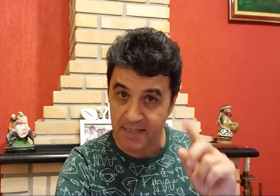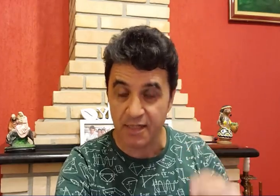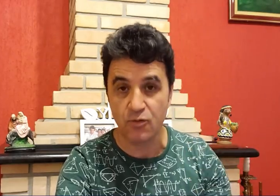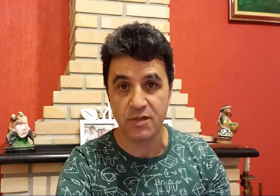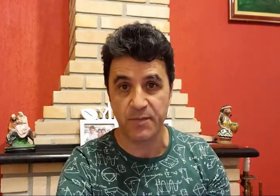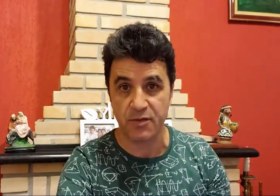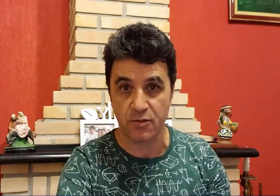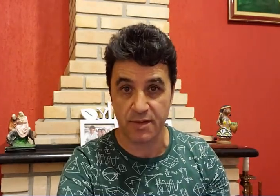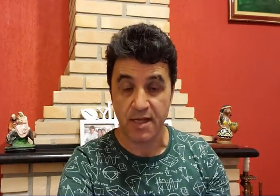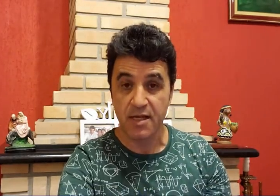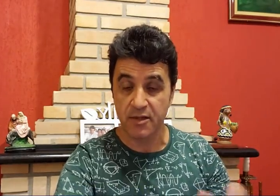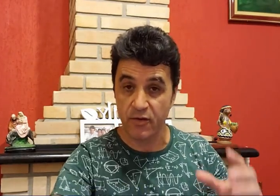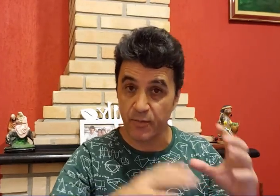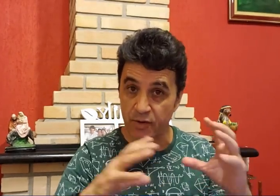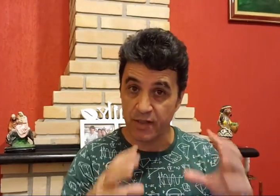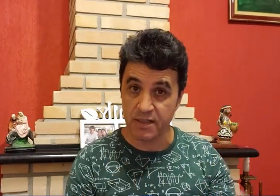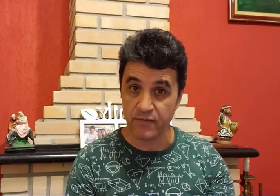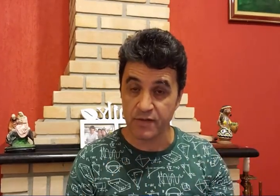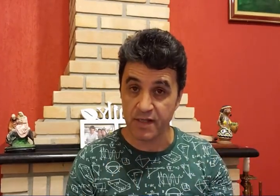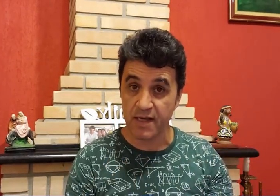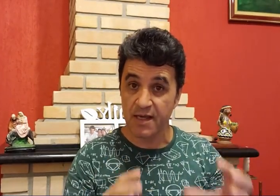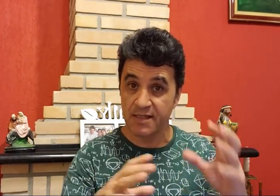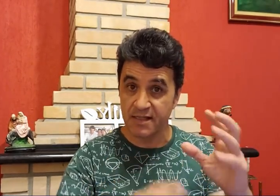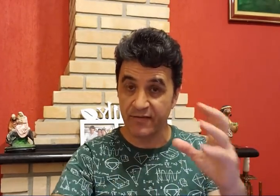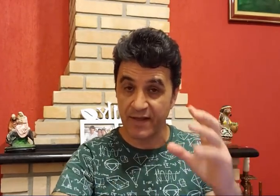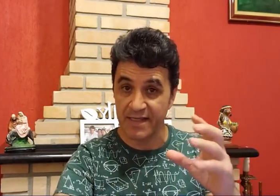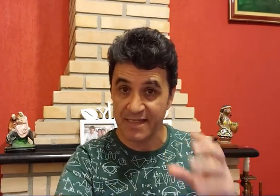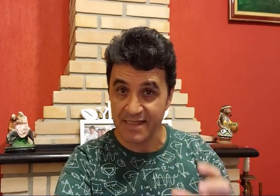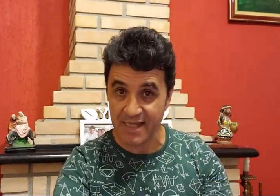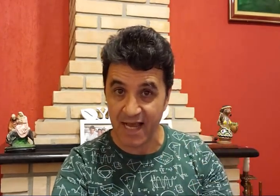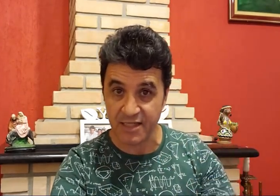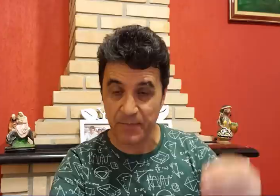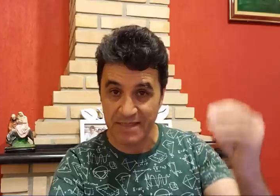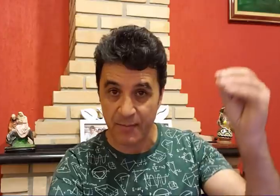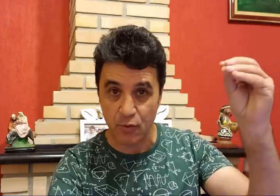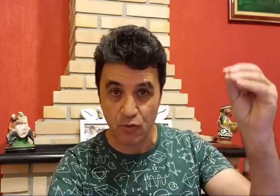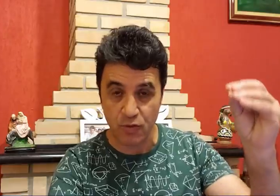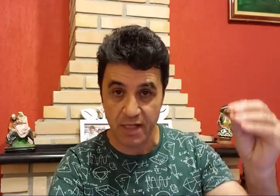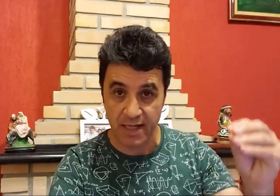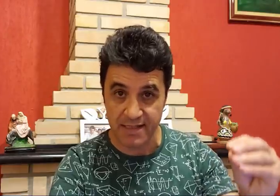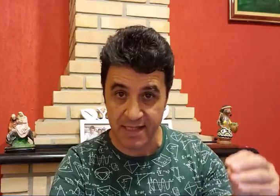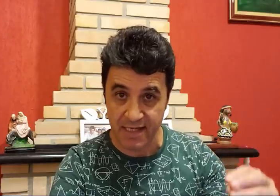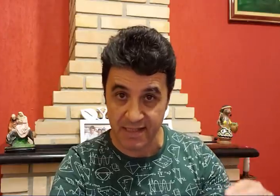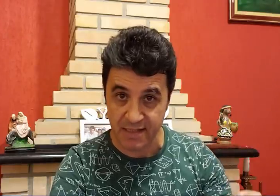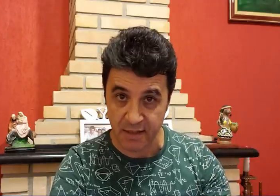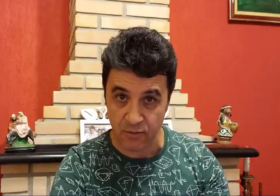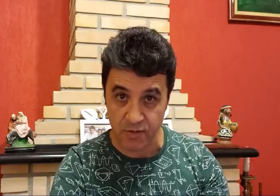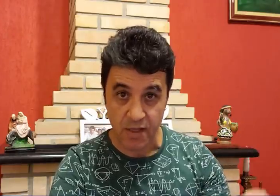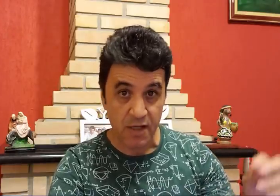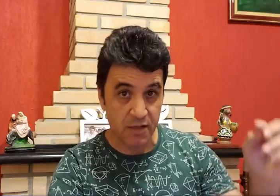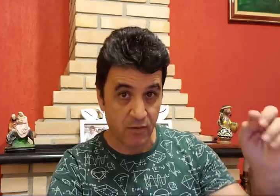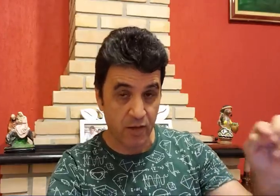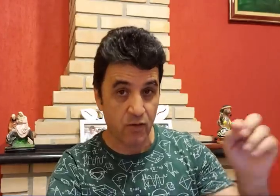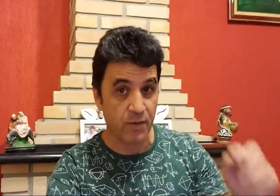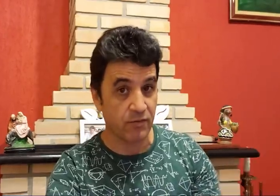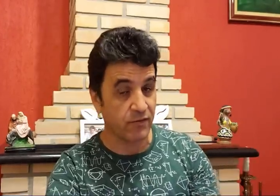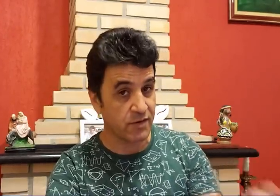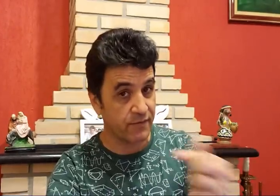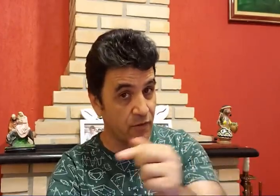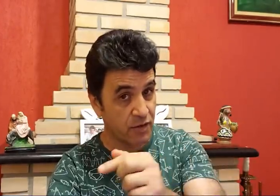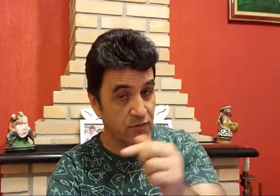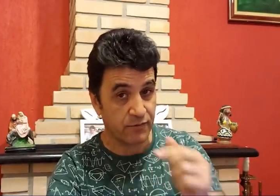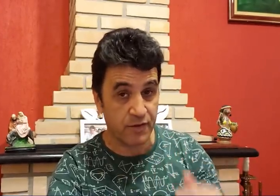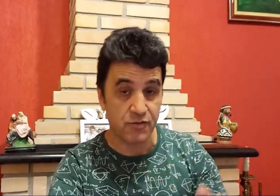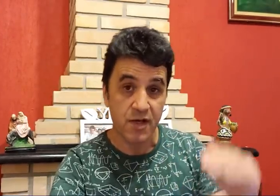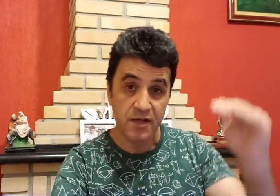não mais que 2 pessoas. Então é importante que você, se tiver necessidade de passar por todos aqueles requisitos, e eu recomendo que